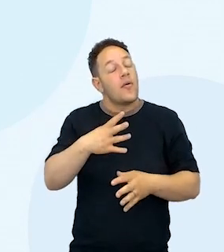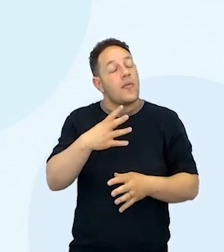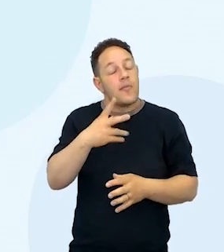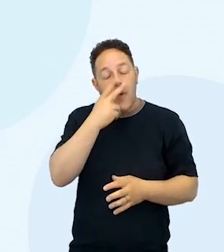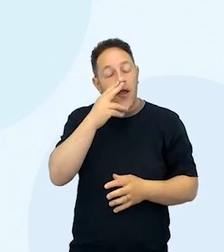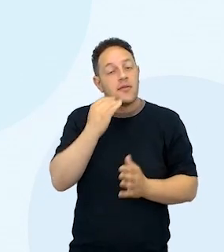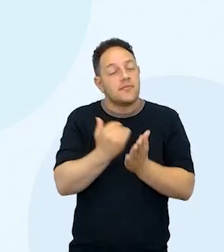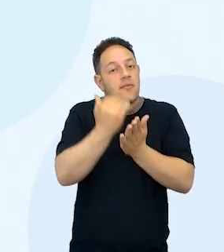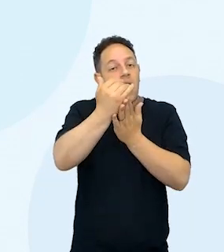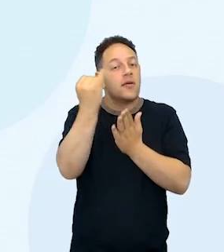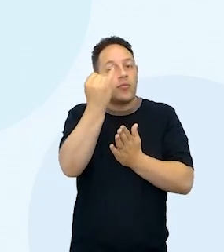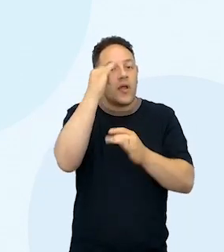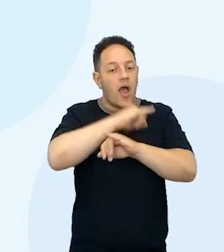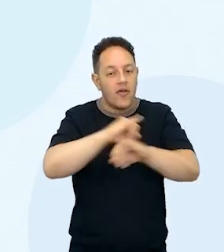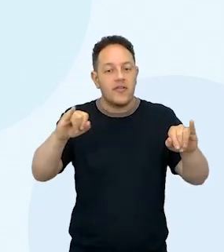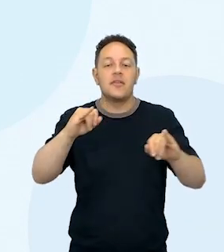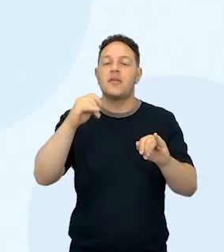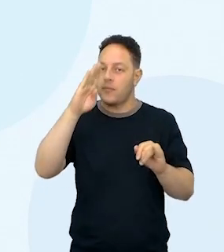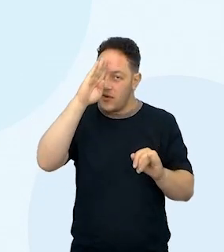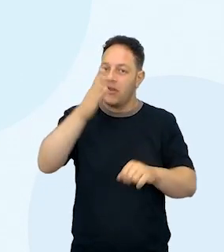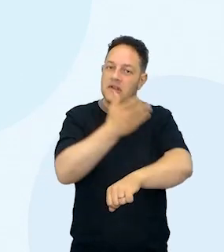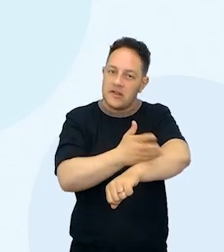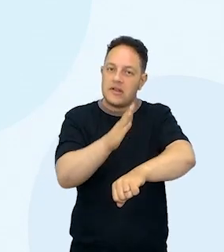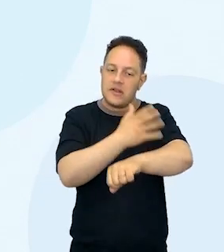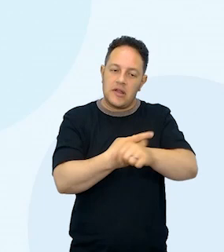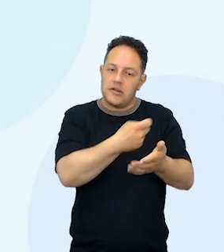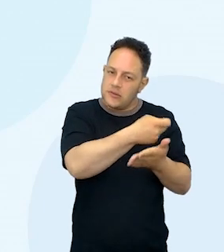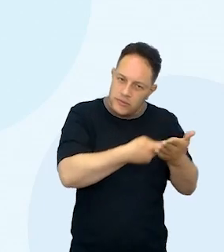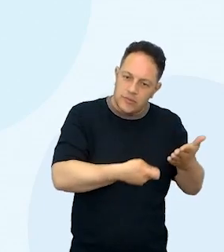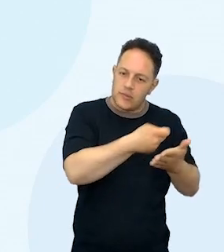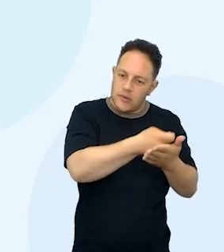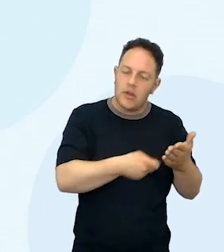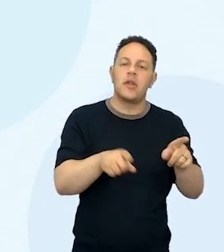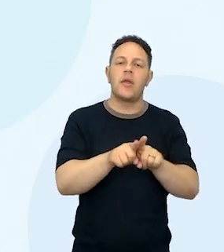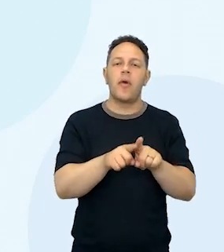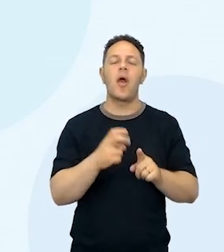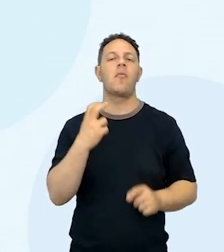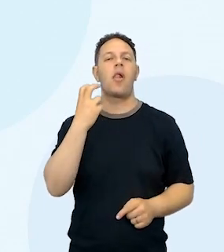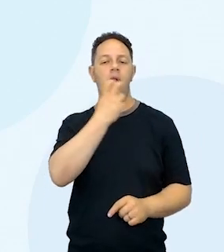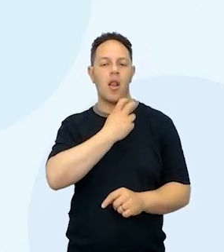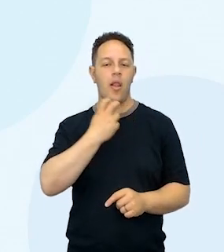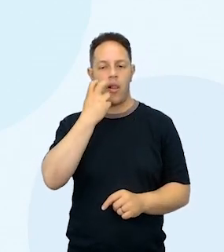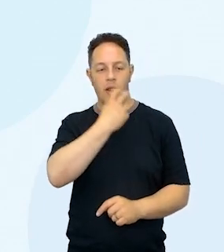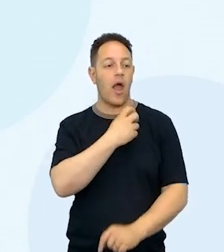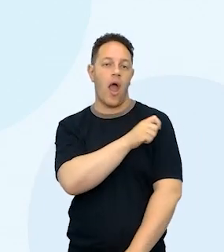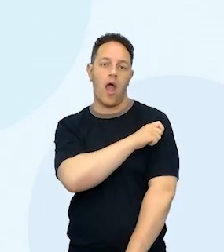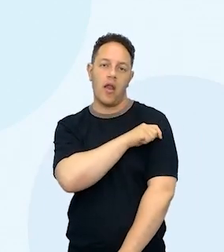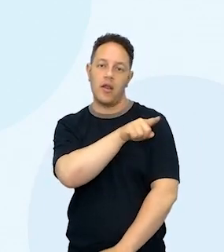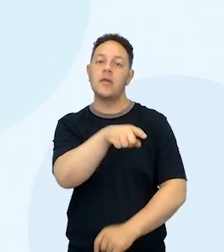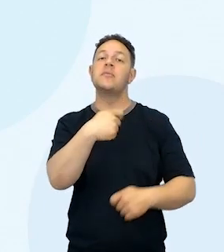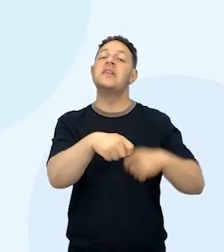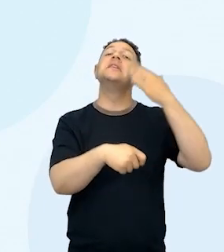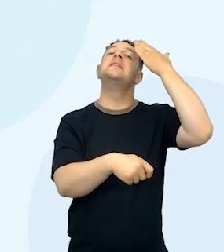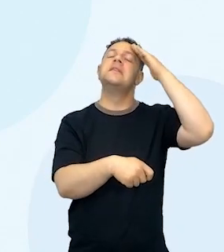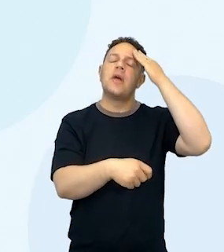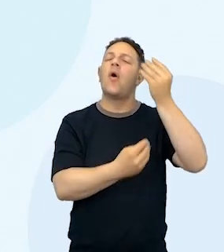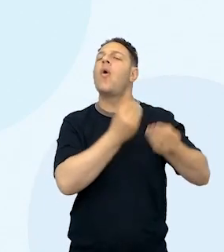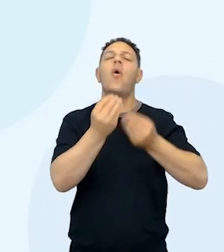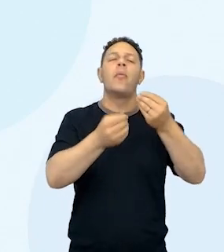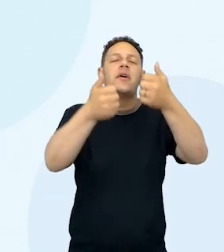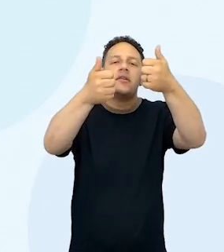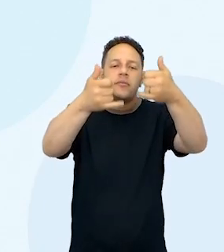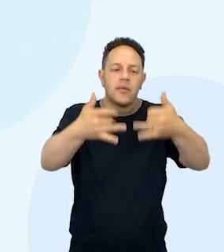trabalhar também, não só a escrita dentro desse processo, mas a oralidade, né? Que o estudante saiba explicar cada uma das etapas